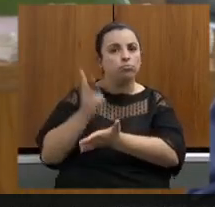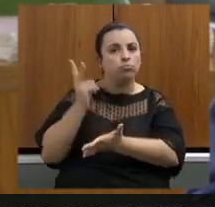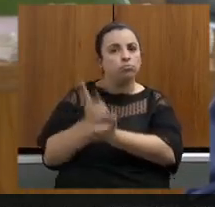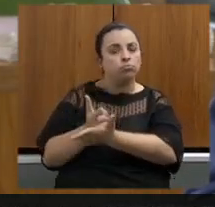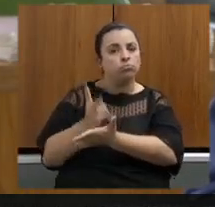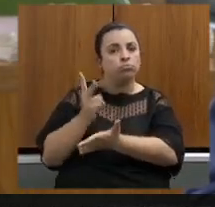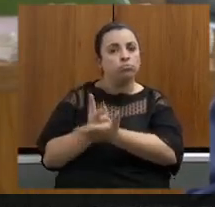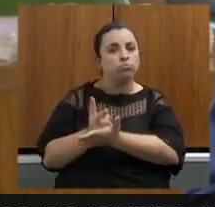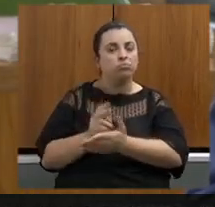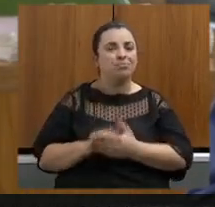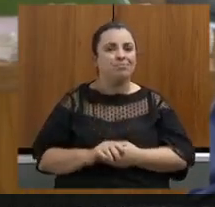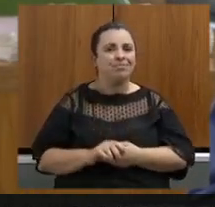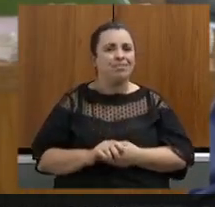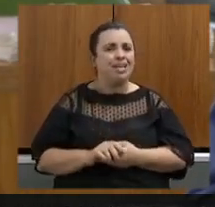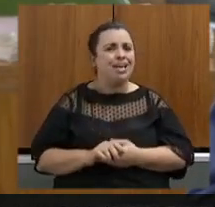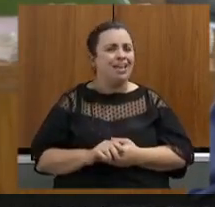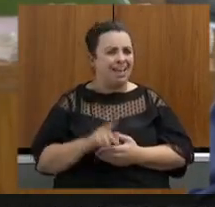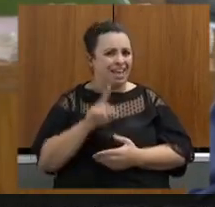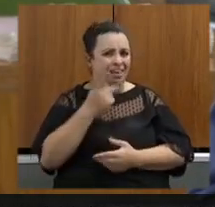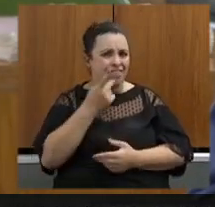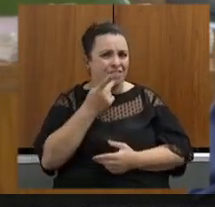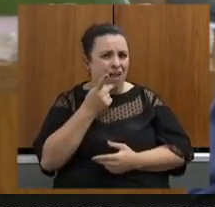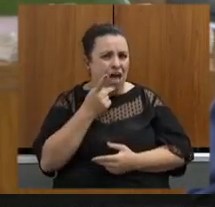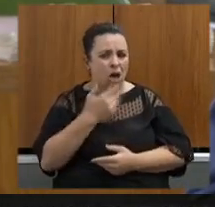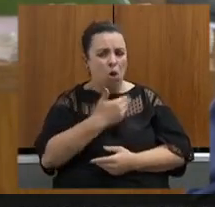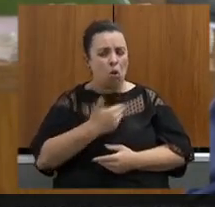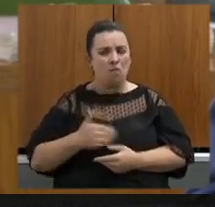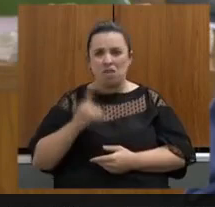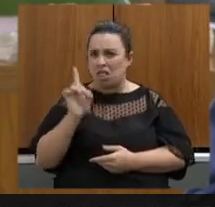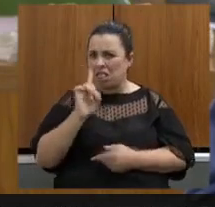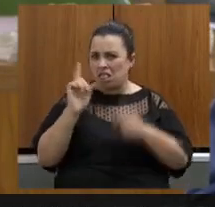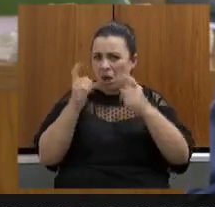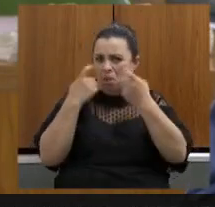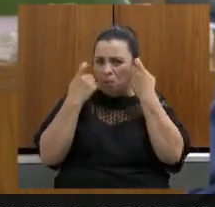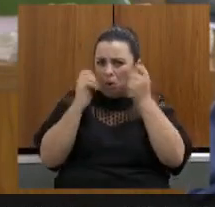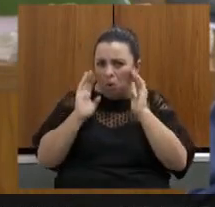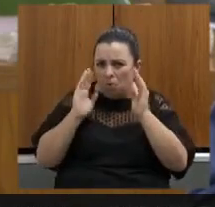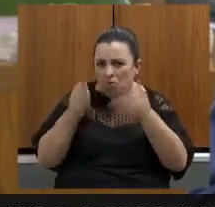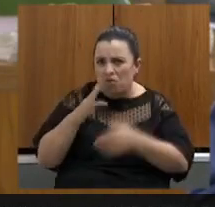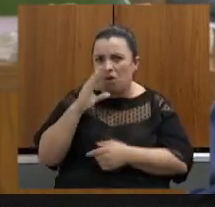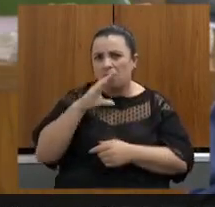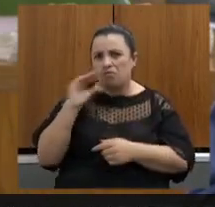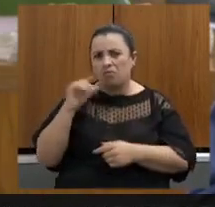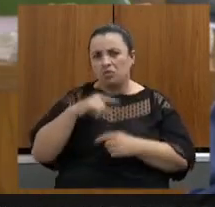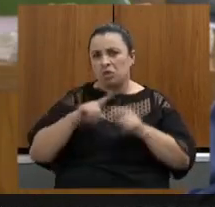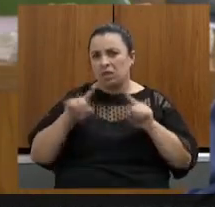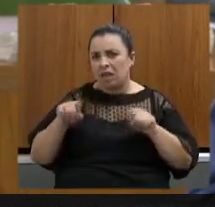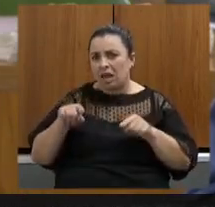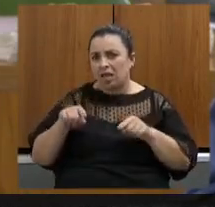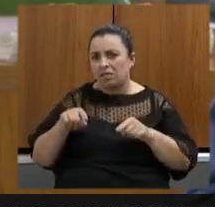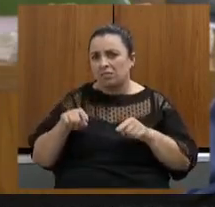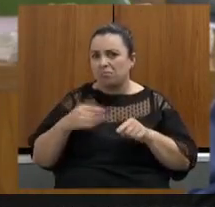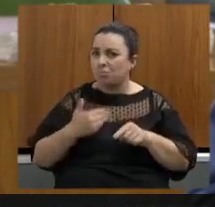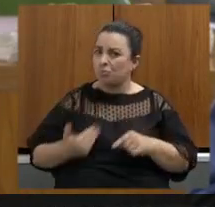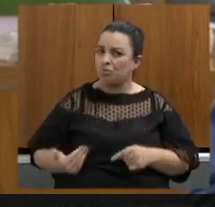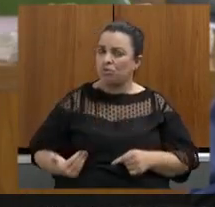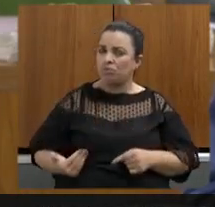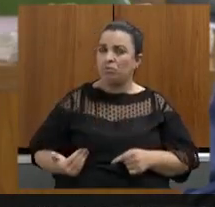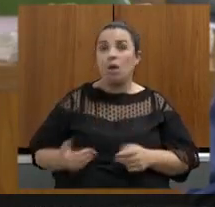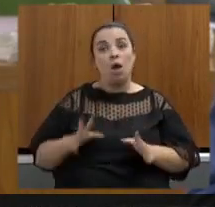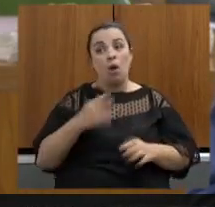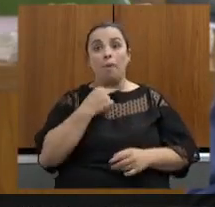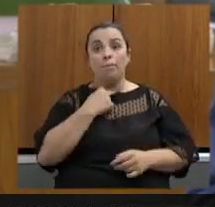como não tem uma decisão eu podia ter cortado os processos administrativos seriam